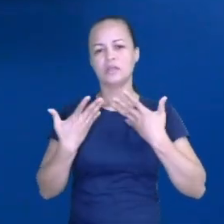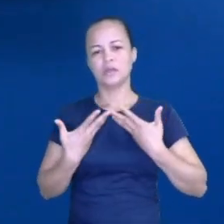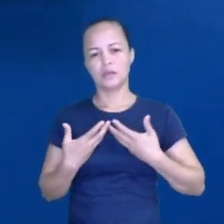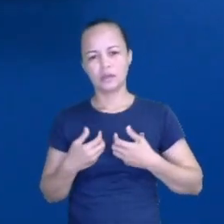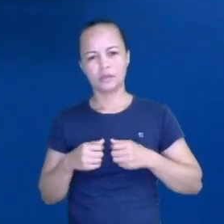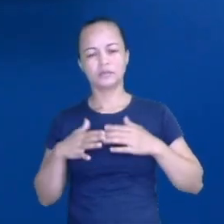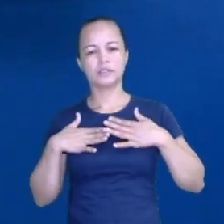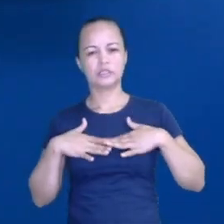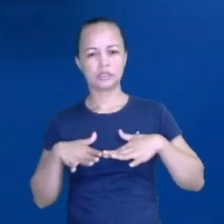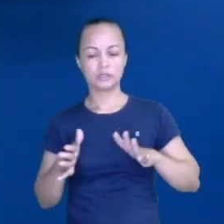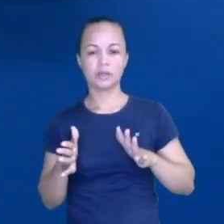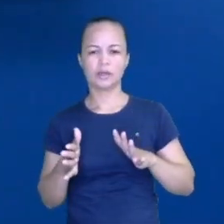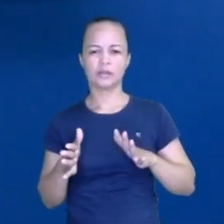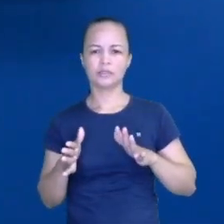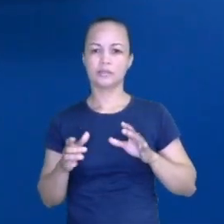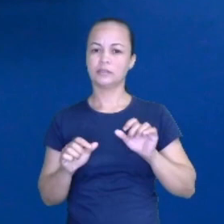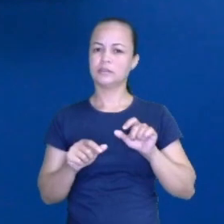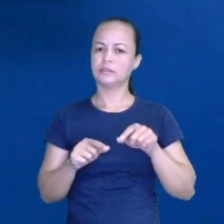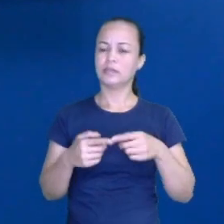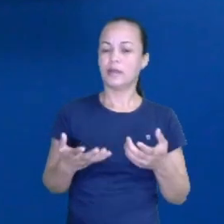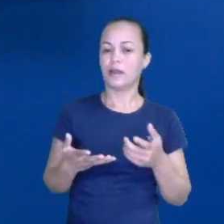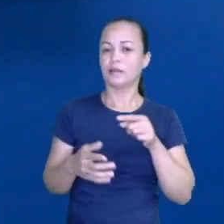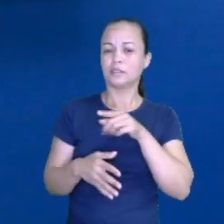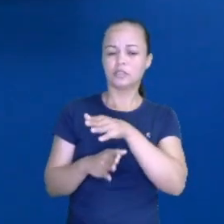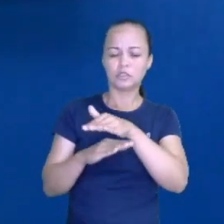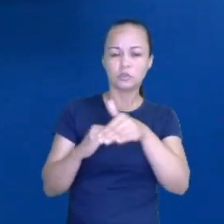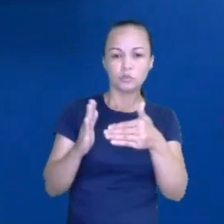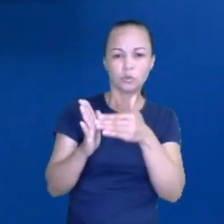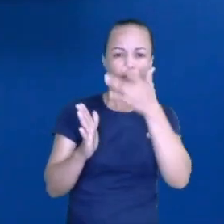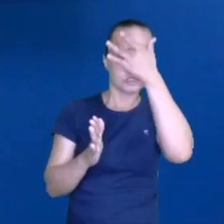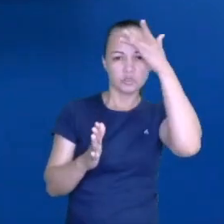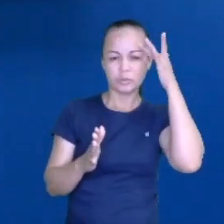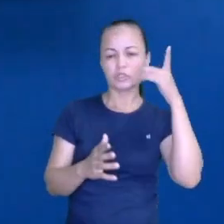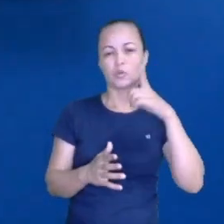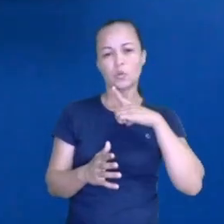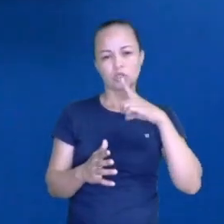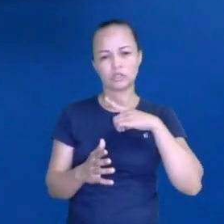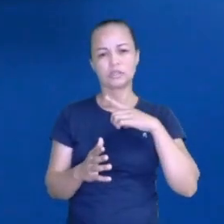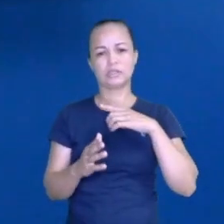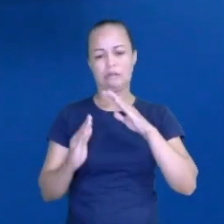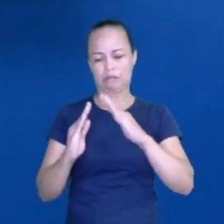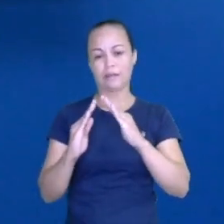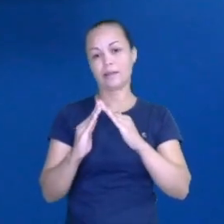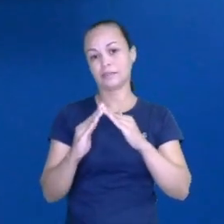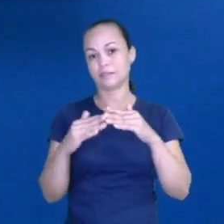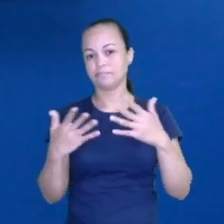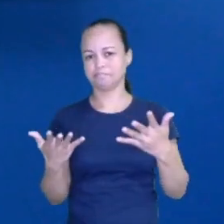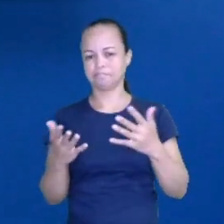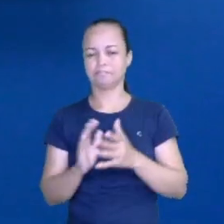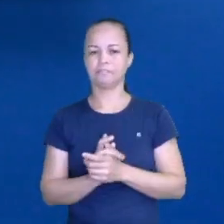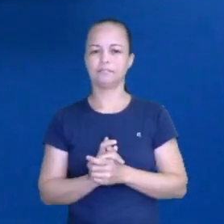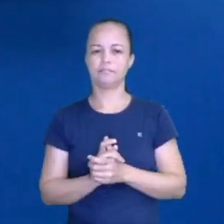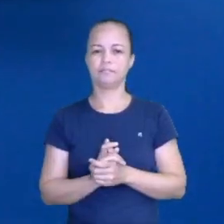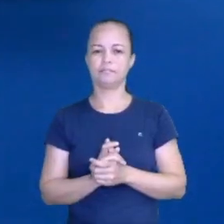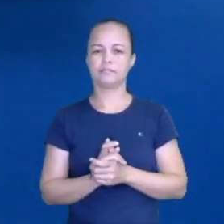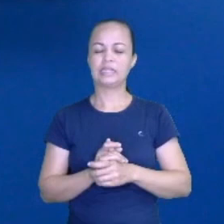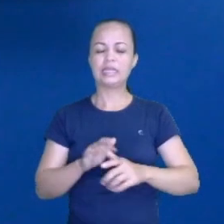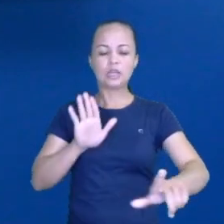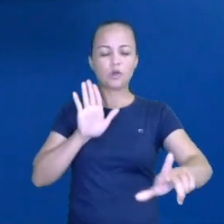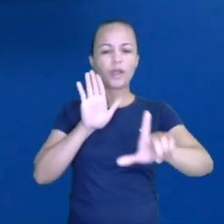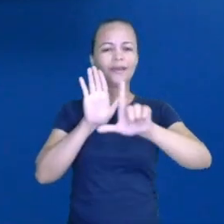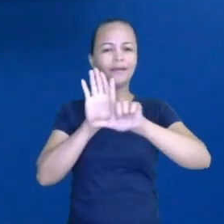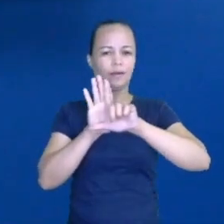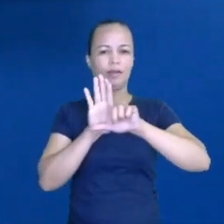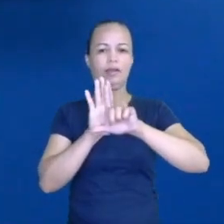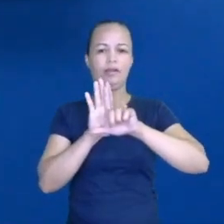têm moradia? Vê só, pessoal. É lei, certo? Garantir moradia